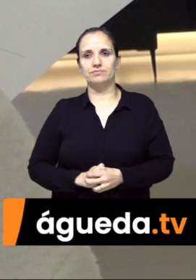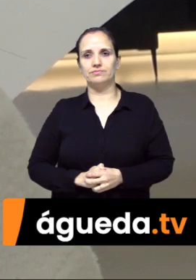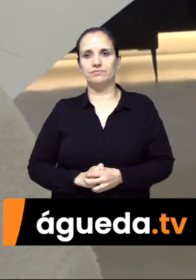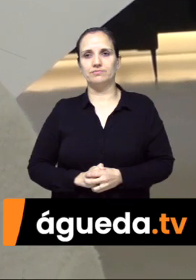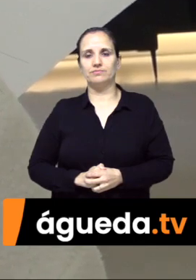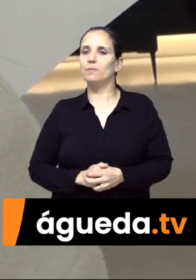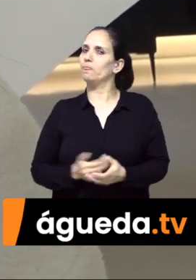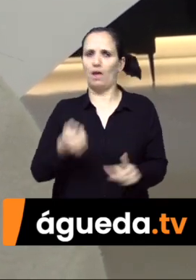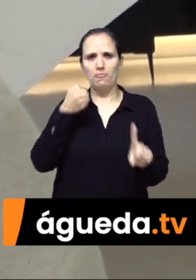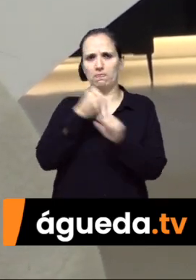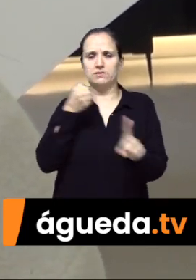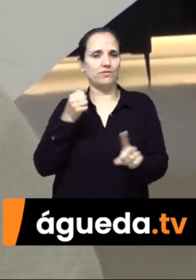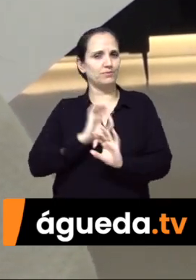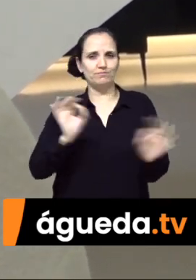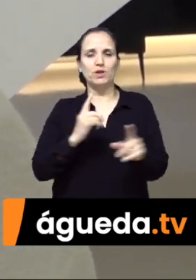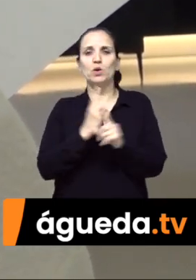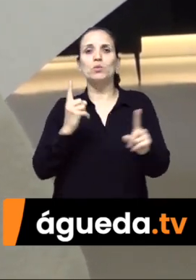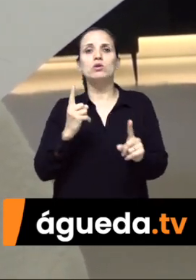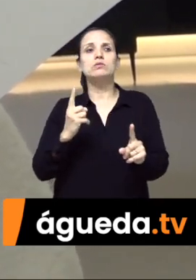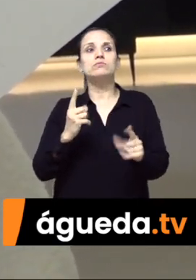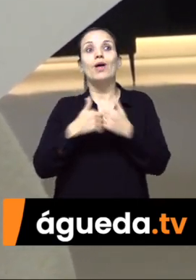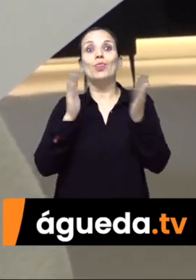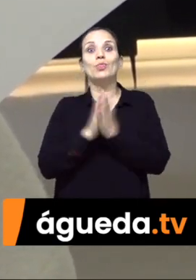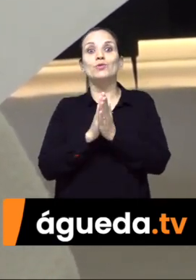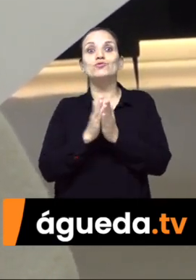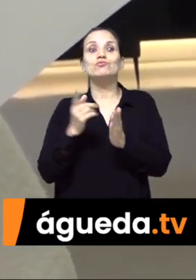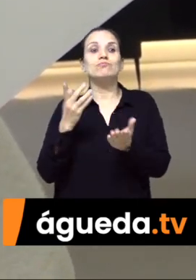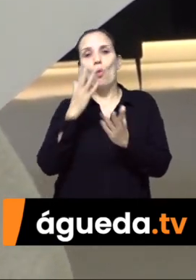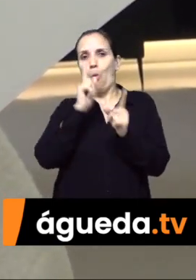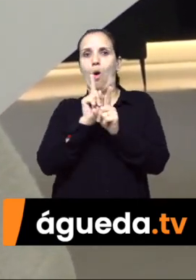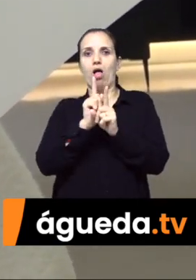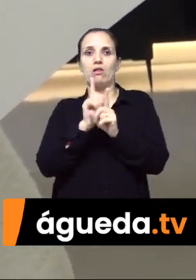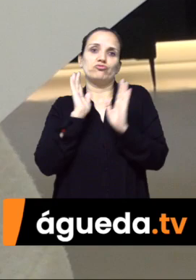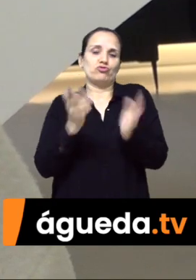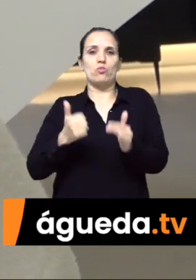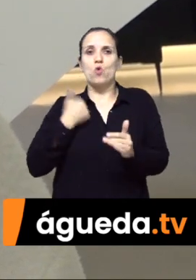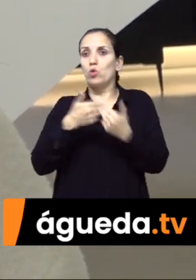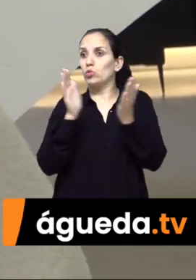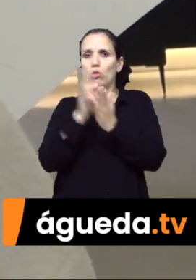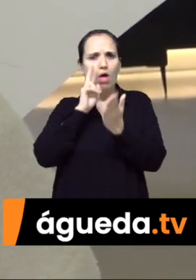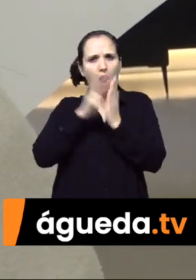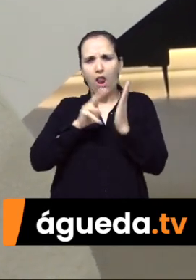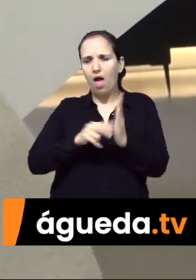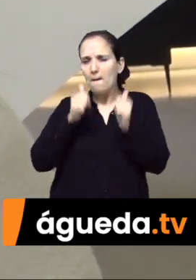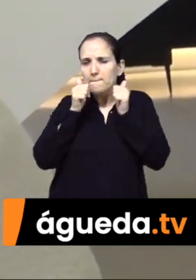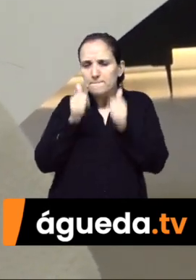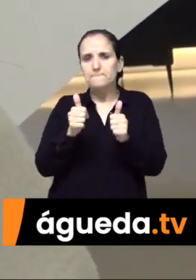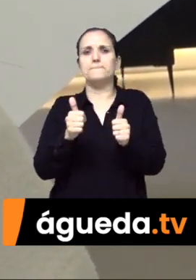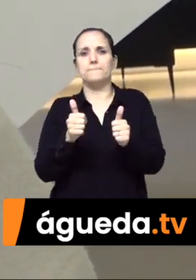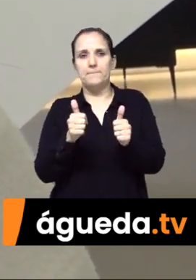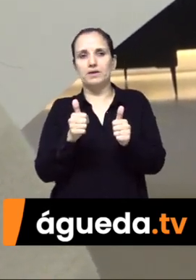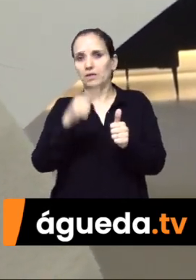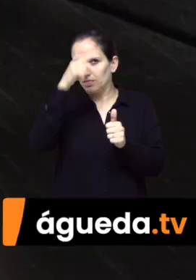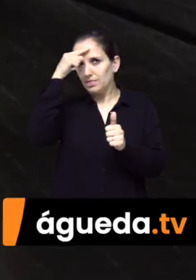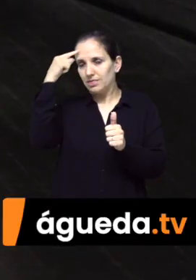É sempre um desafio, porque chegar lá tem que ser todos vencedores, não é verdade? E, portanto, leem todos muito bem e portanto, vai ser